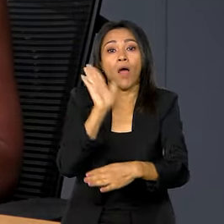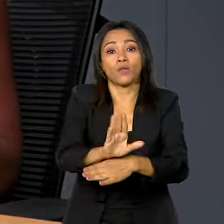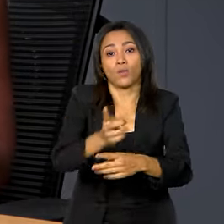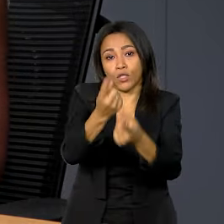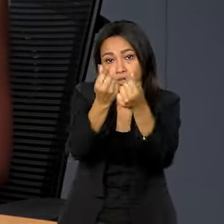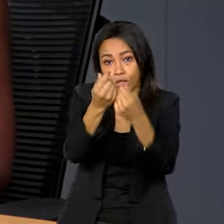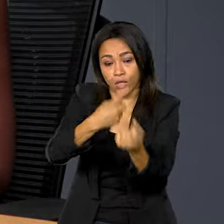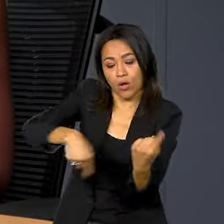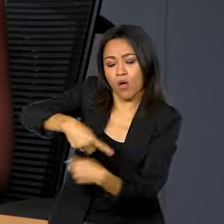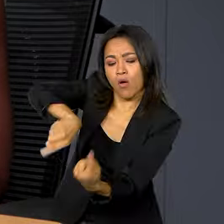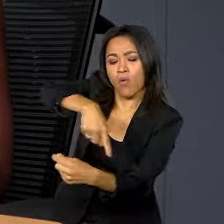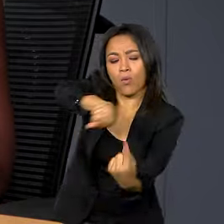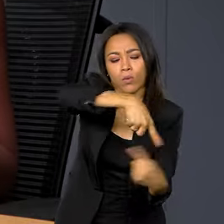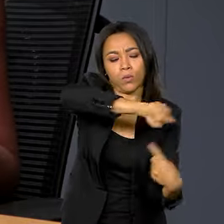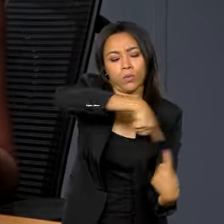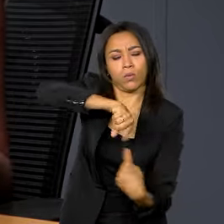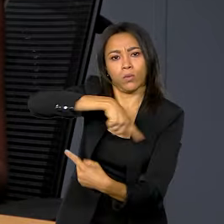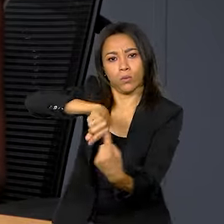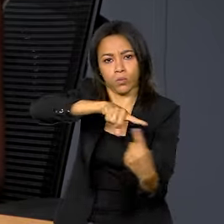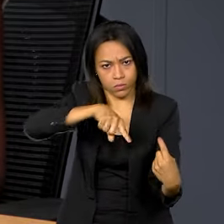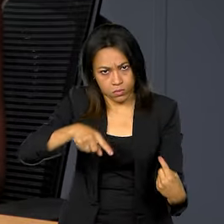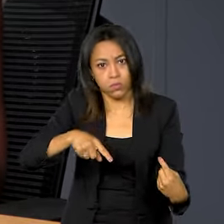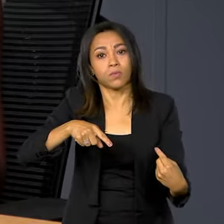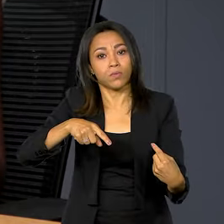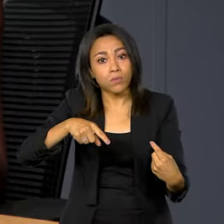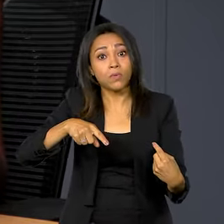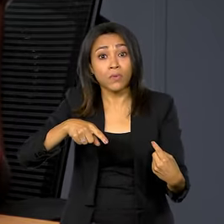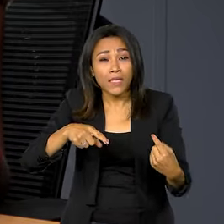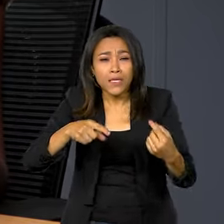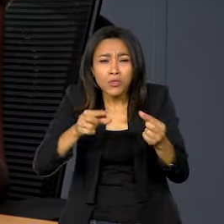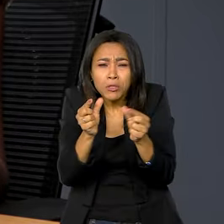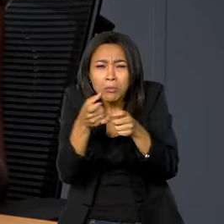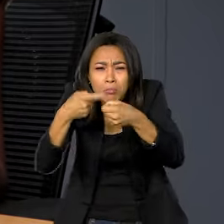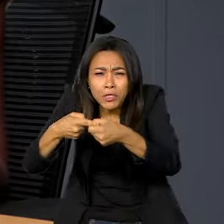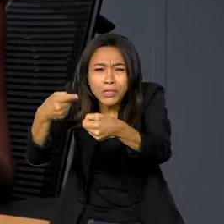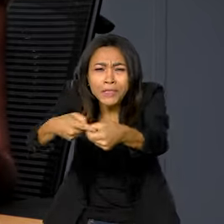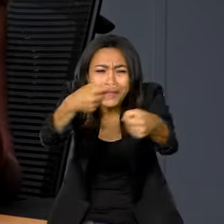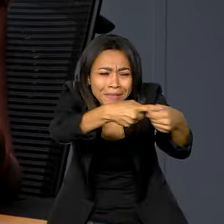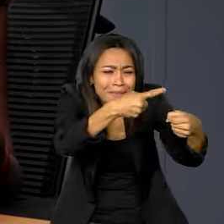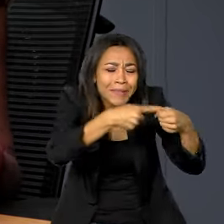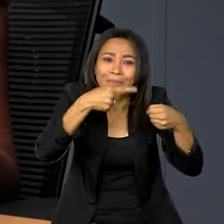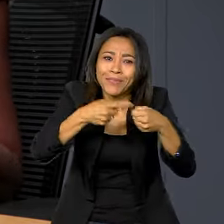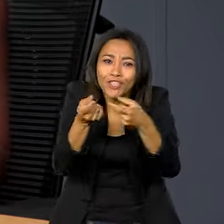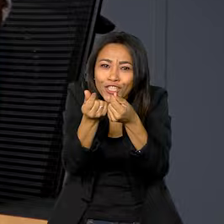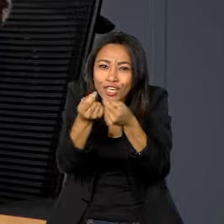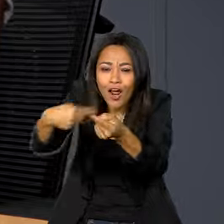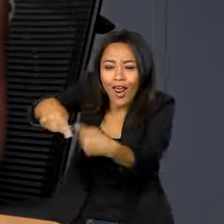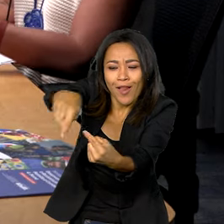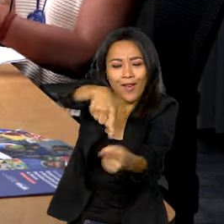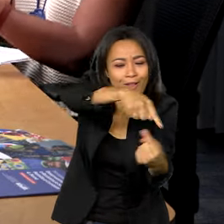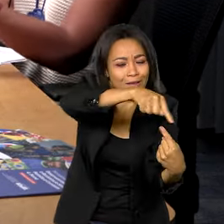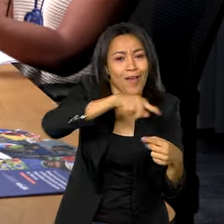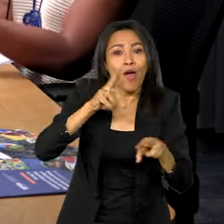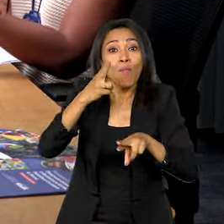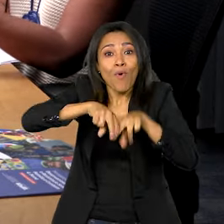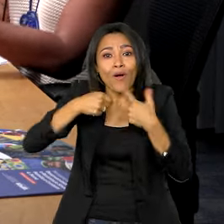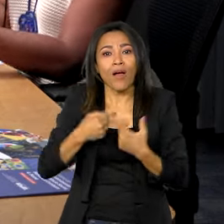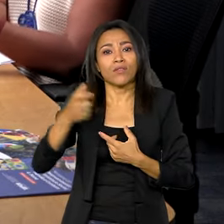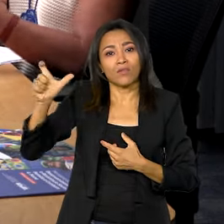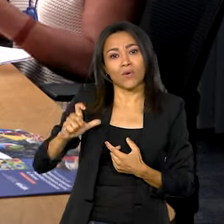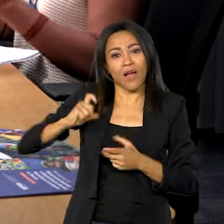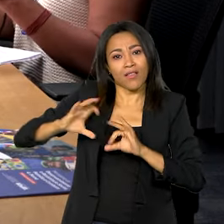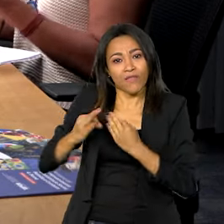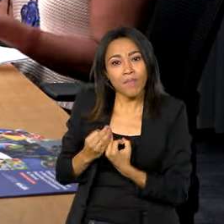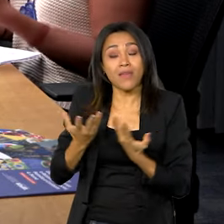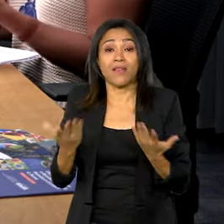e através dessa economia que começa a ser instaladas nos pequenos municípios por conta do Bolsa Família o comércio a feira a